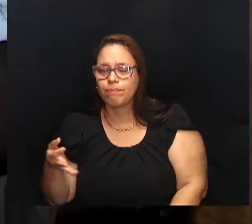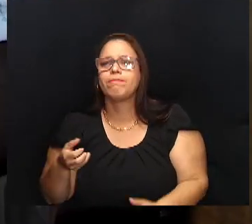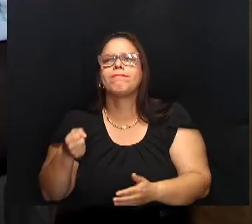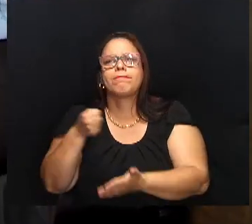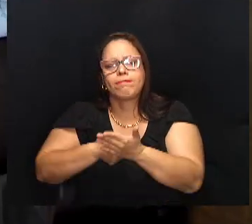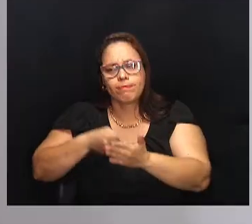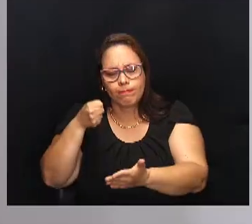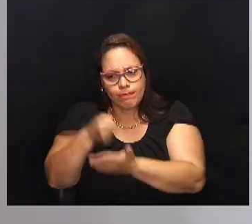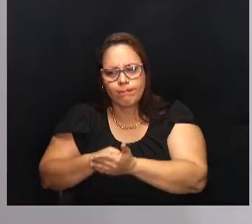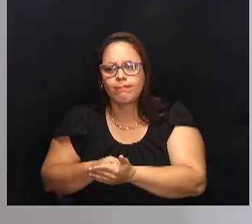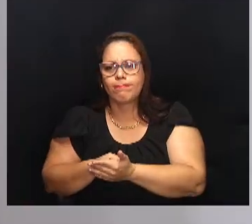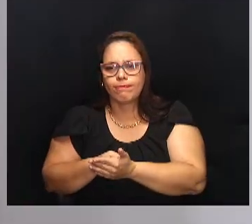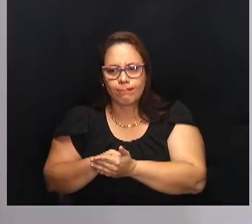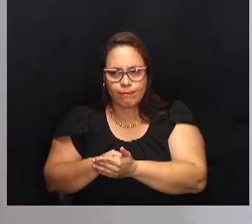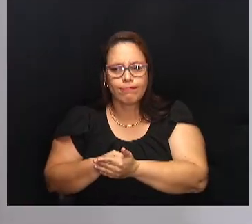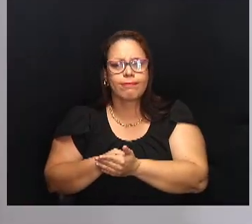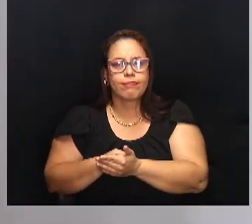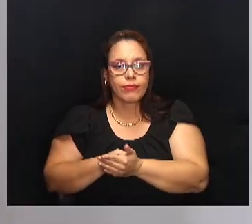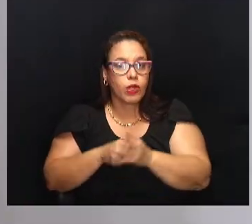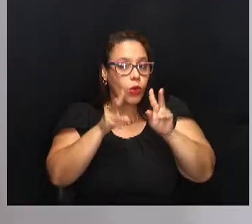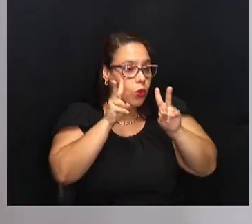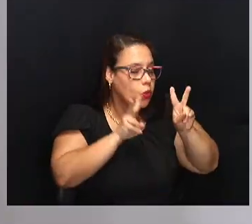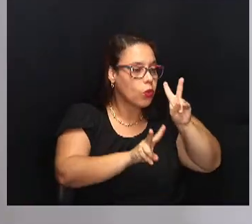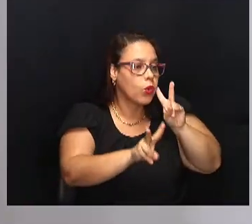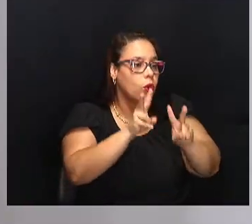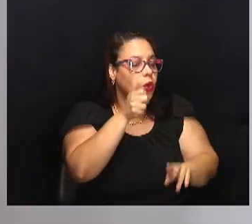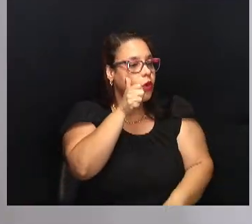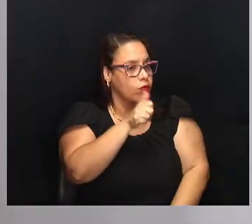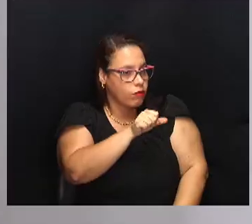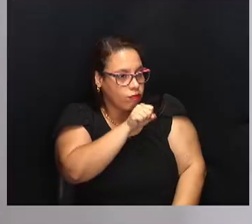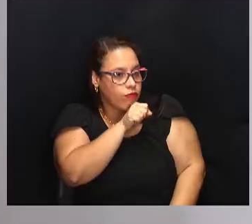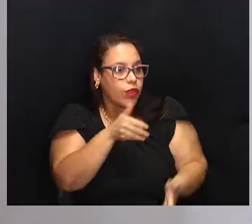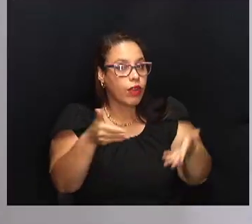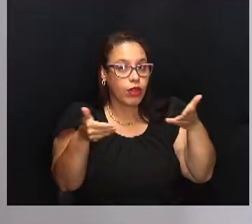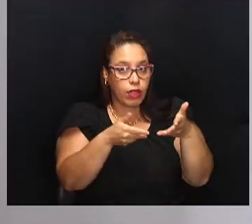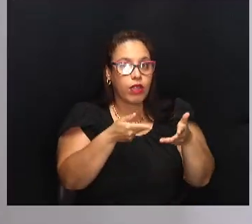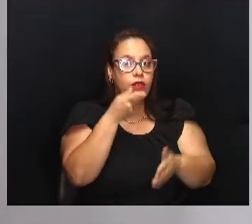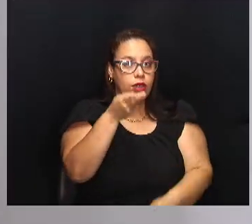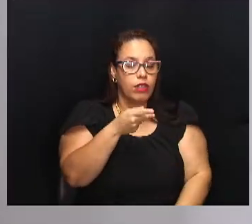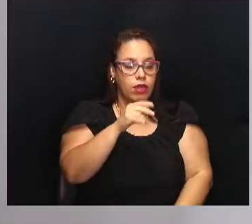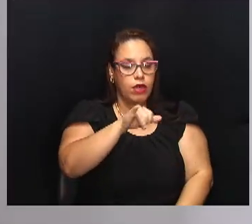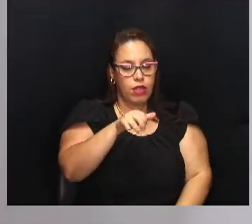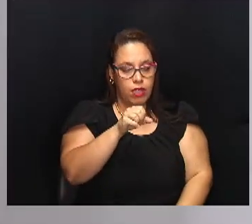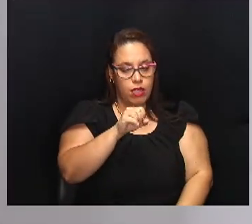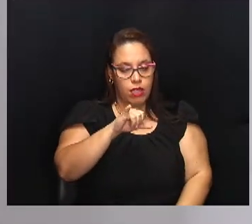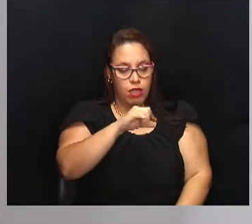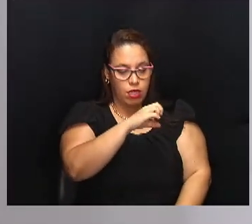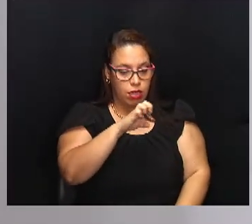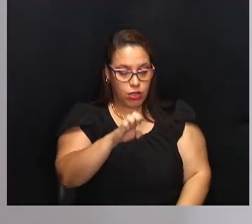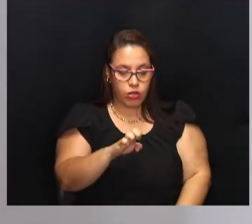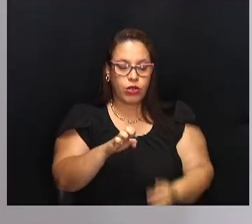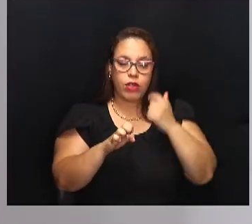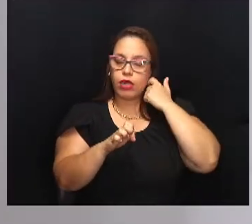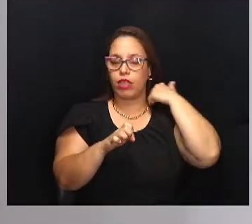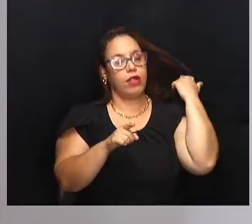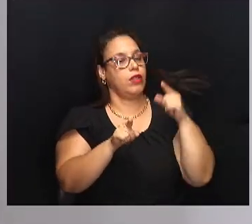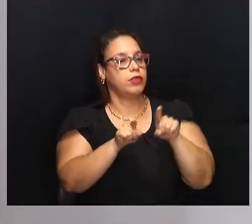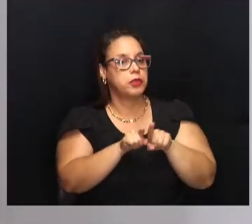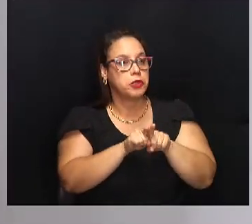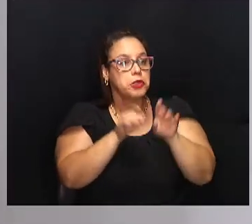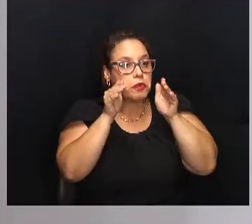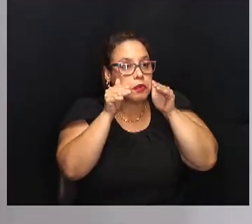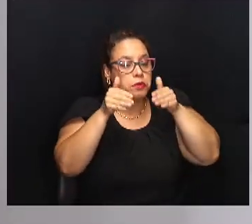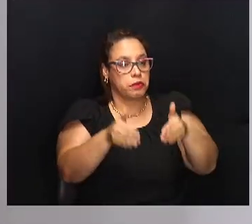E são muitos, né? Tem muitos testemunhos, né? Tem uma mãezinha também aqui hoje, pra poder falar com vocês também, que é a Joyce. Né? Então, assim, esse é o nosso